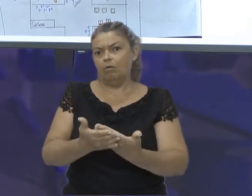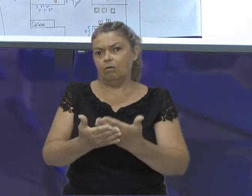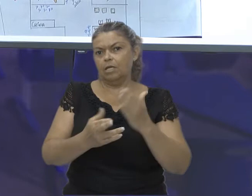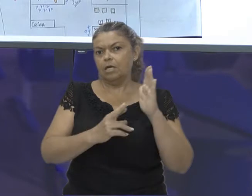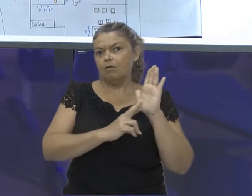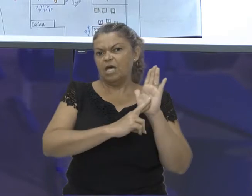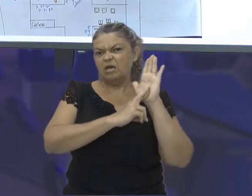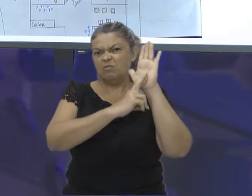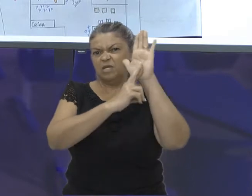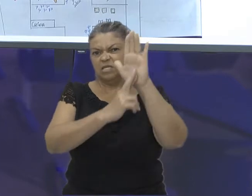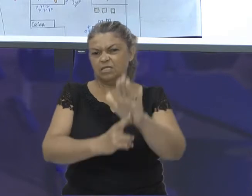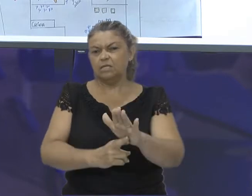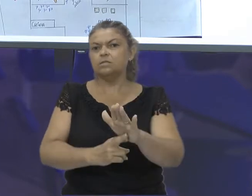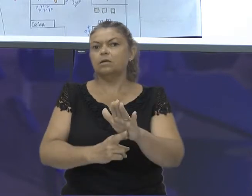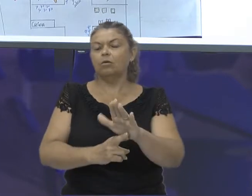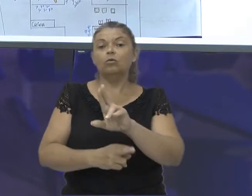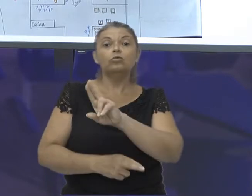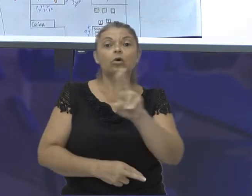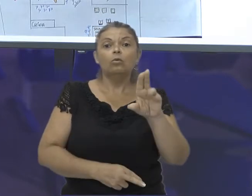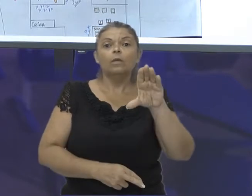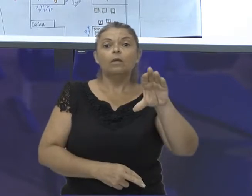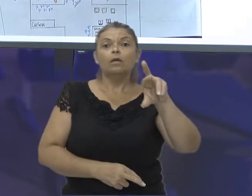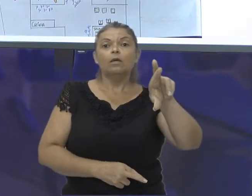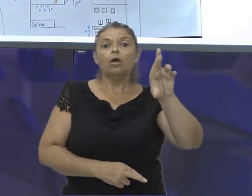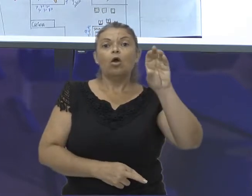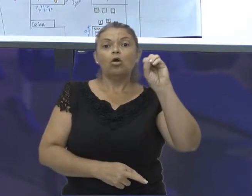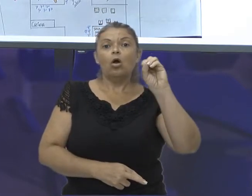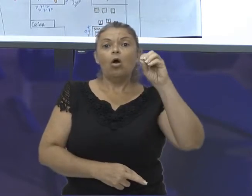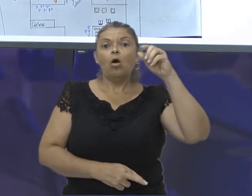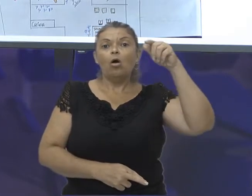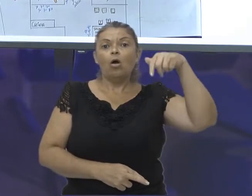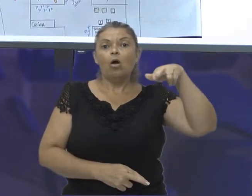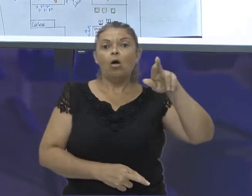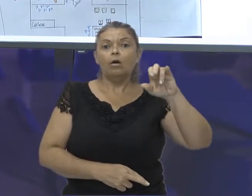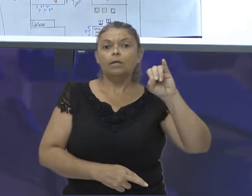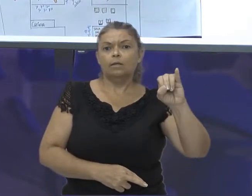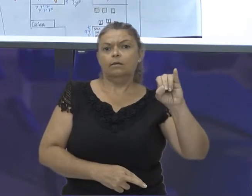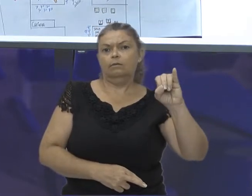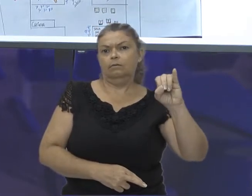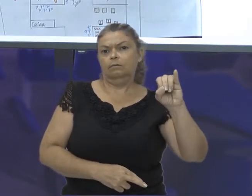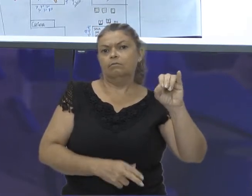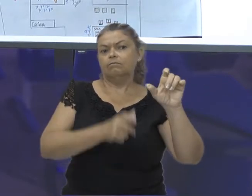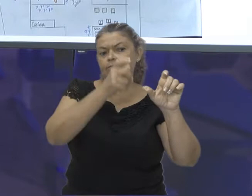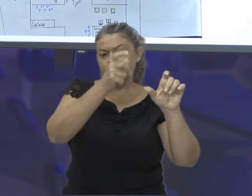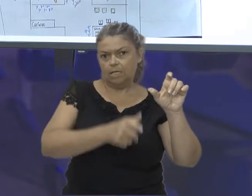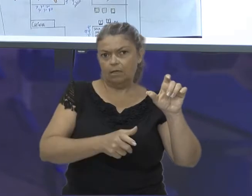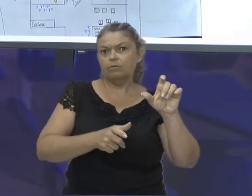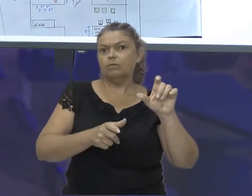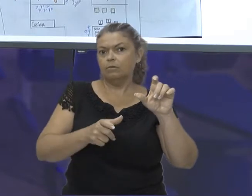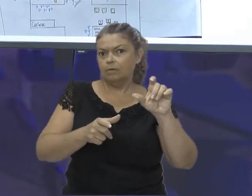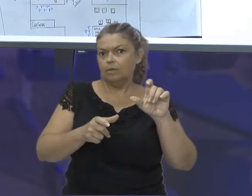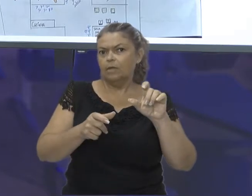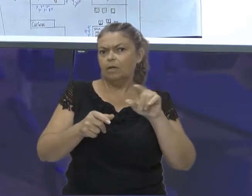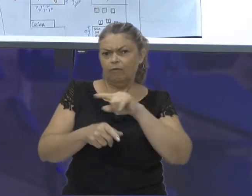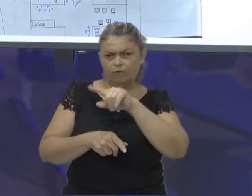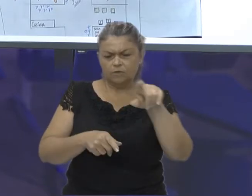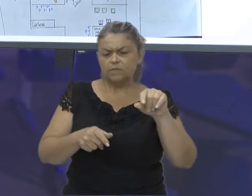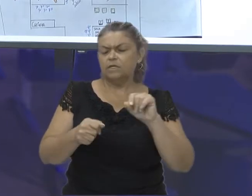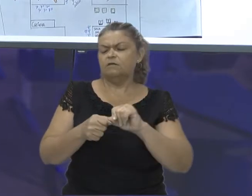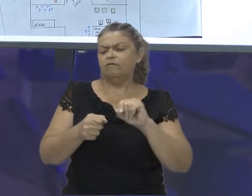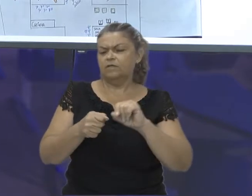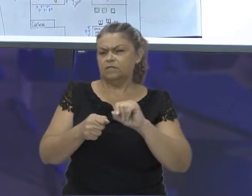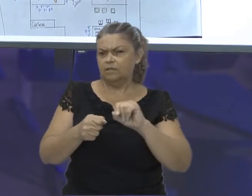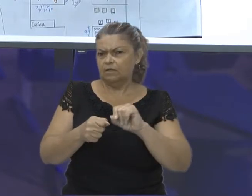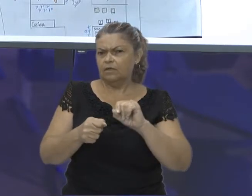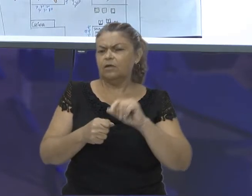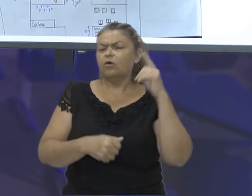representação de um croquis, tá certo? Fazer o croquis tranquilo, eu sei que vocês vão conseguir, e muitos